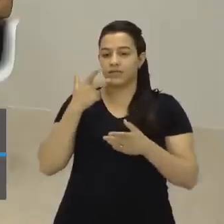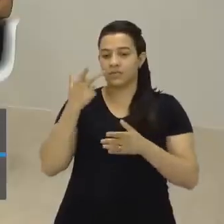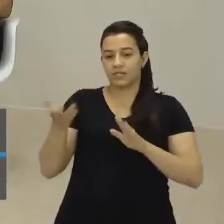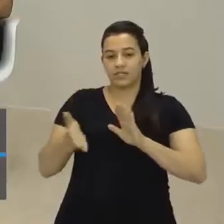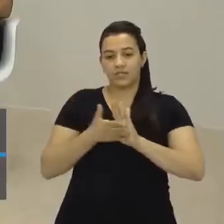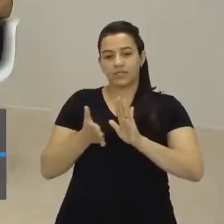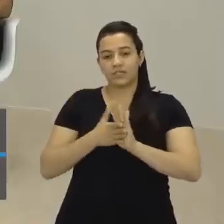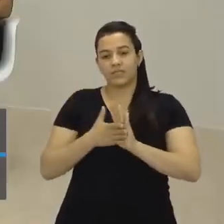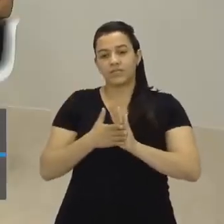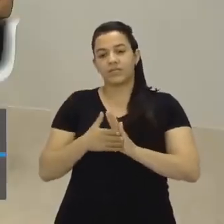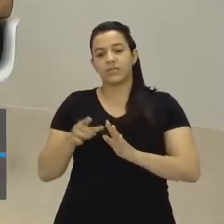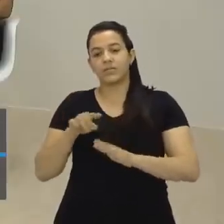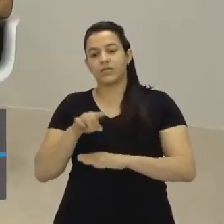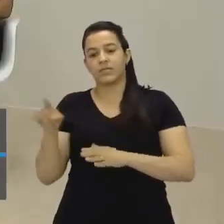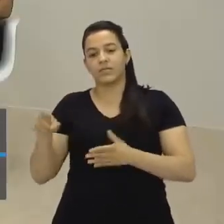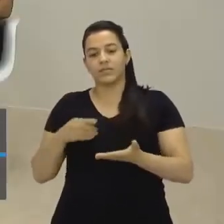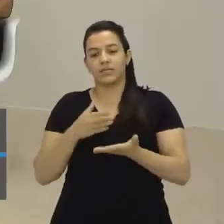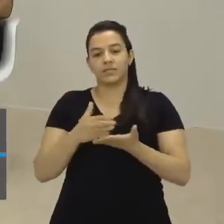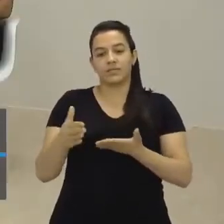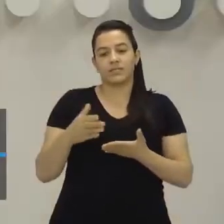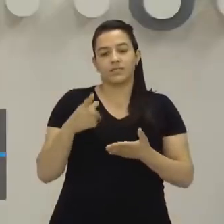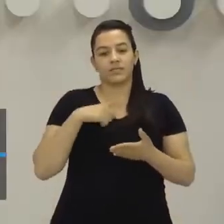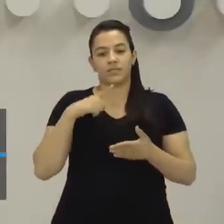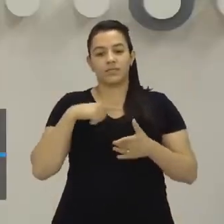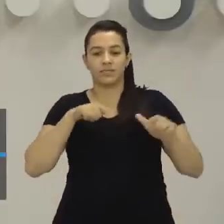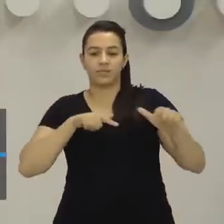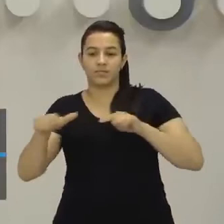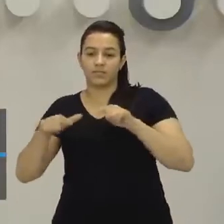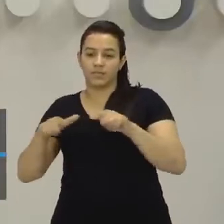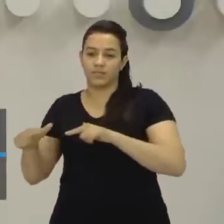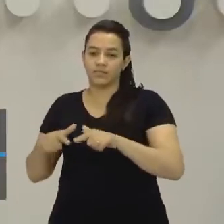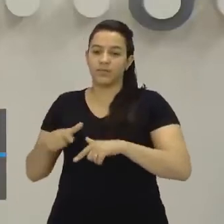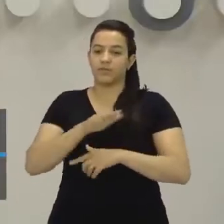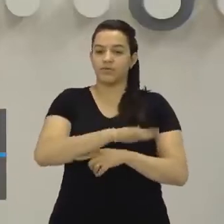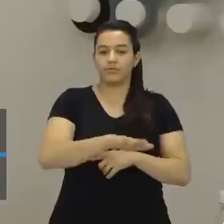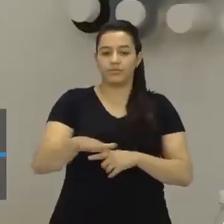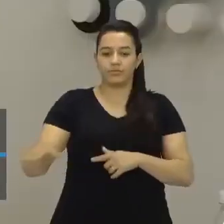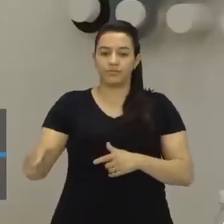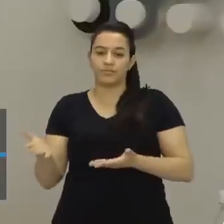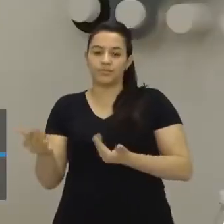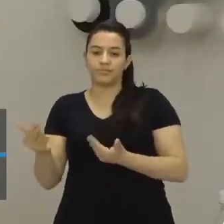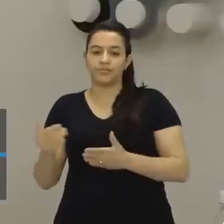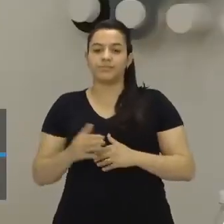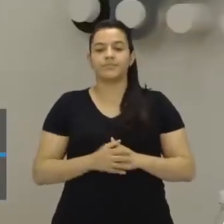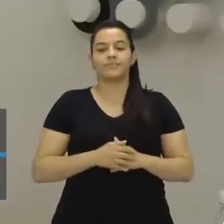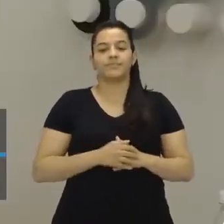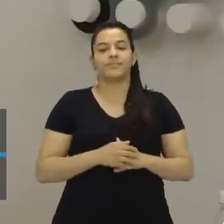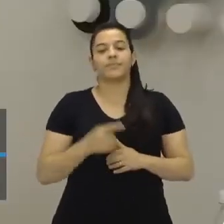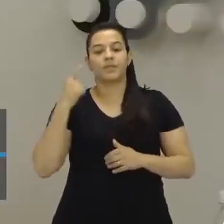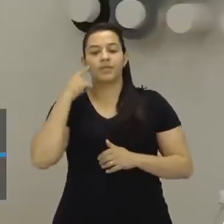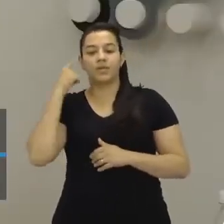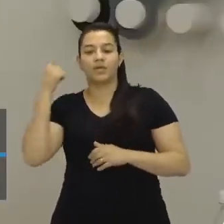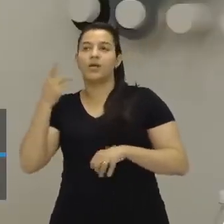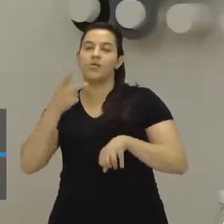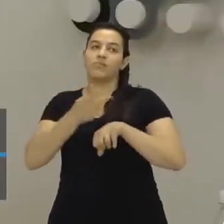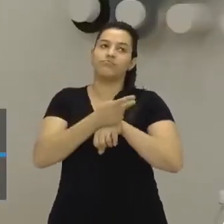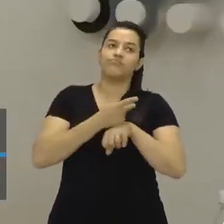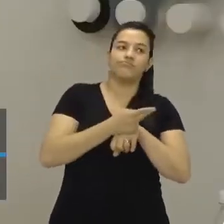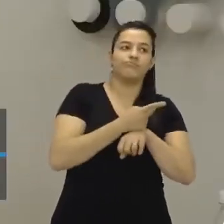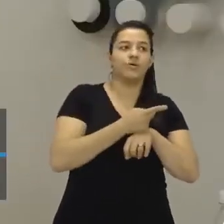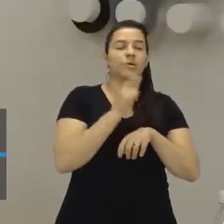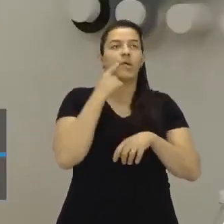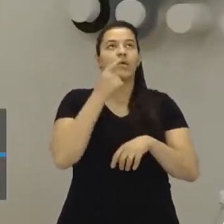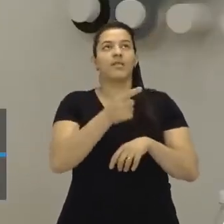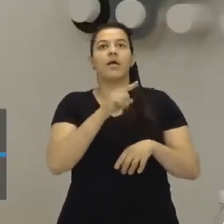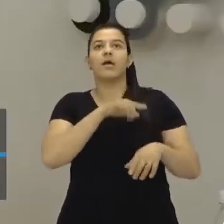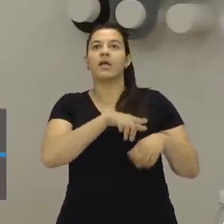proposto? No primeiro momento foi sobre o trabalho infantil. Trabalho infantil. Então, por exemplo, você está falando essa questão da exploração, né,